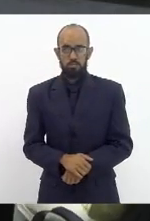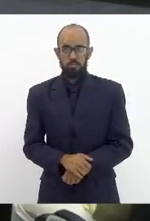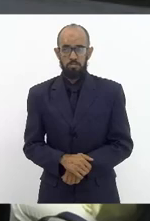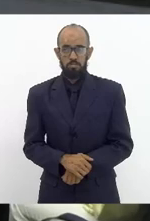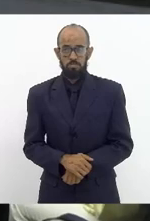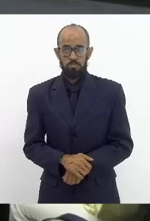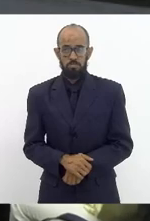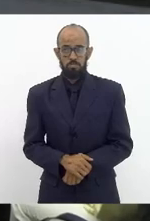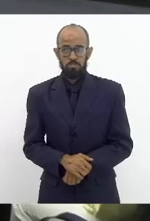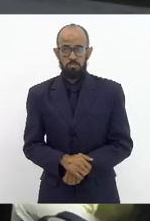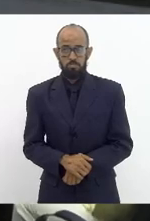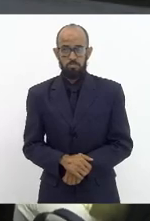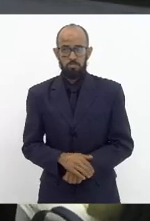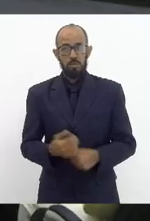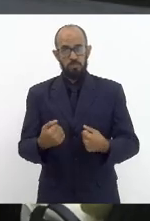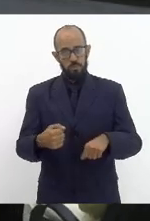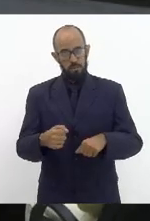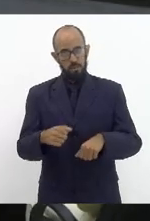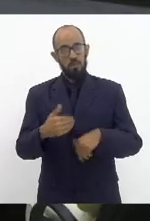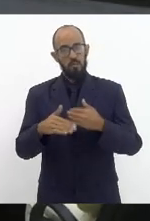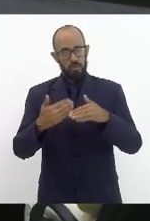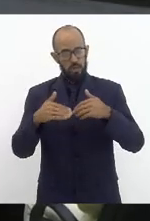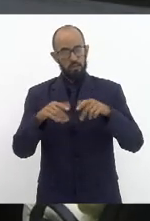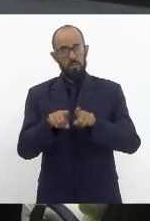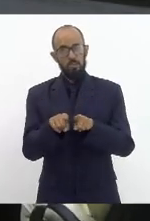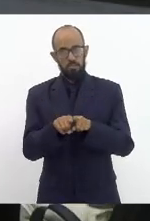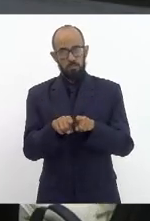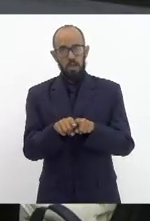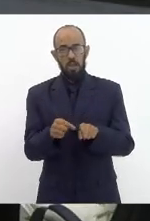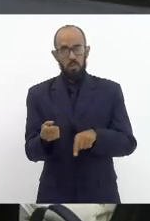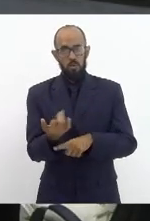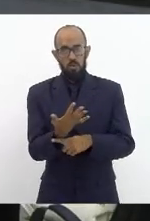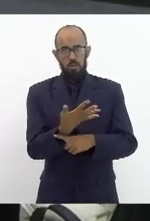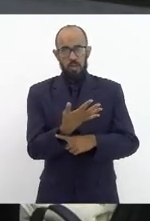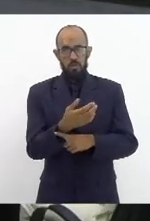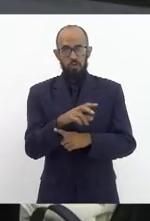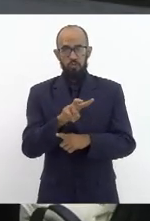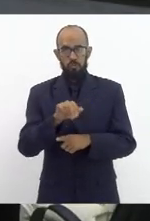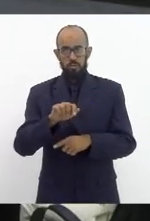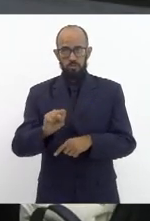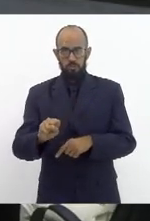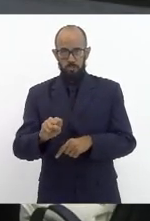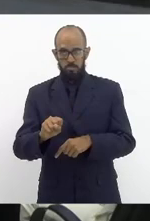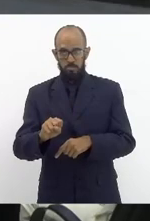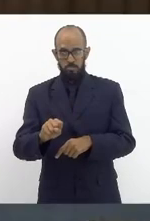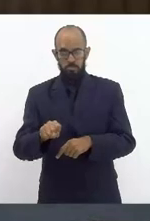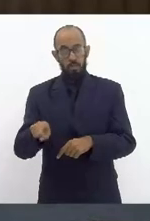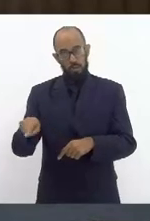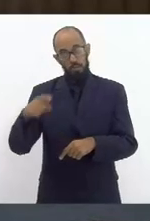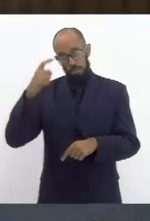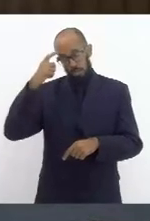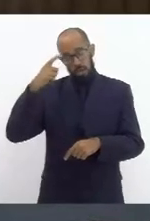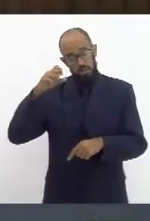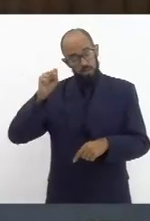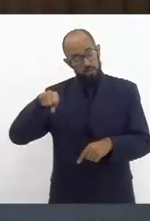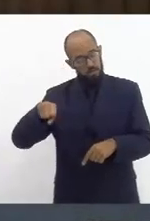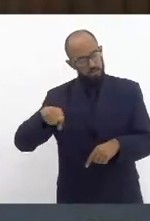avançar também no número de vagas. Eu sei. Entendeu? Pode ser uma boa ideia. Eu quero dizer o seguinte.